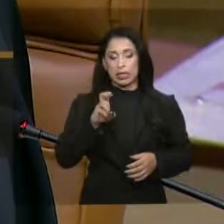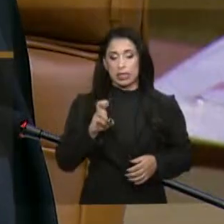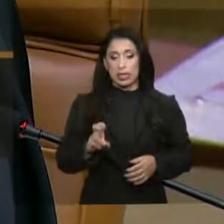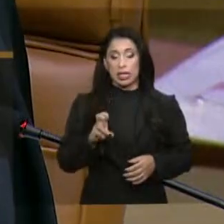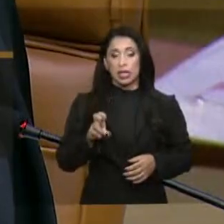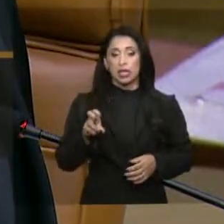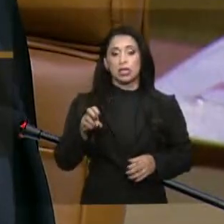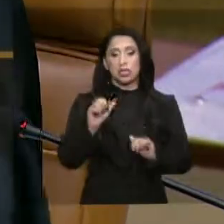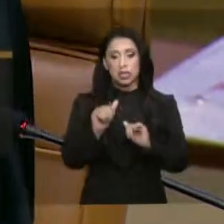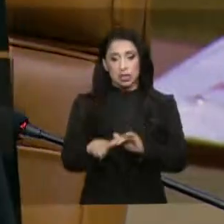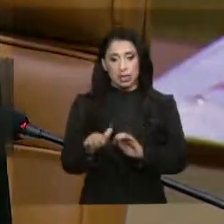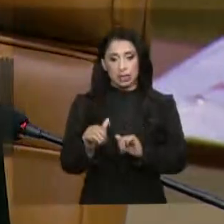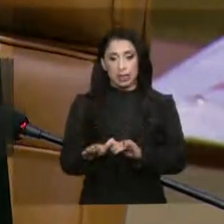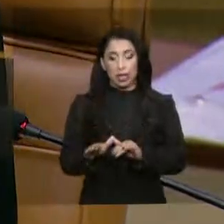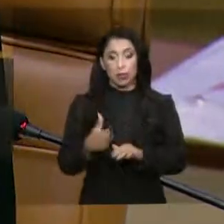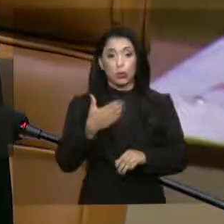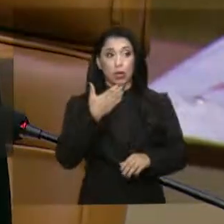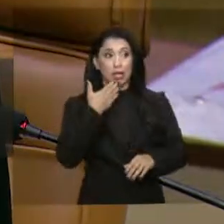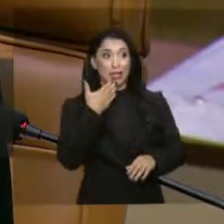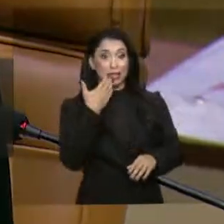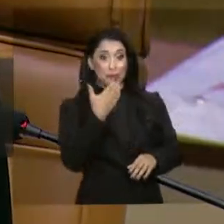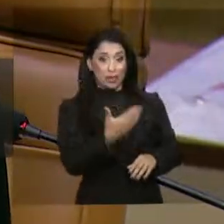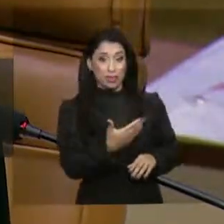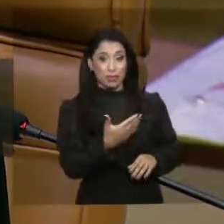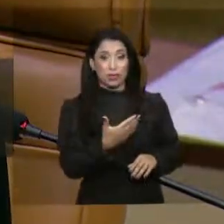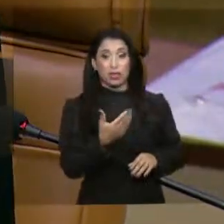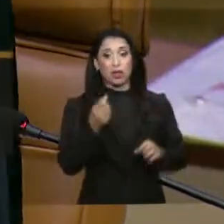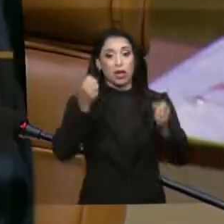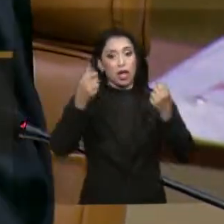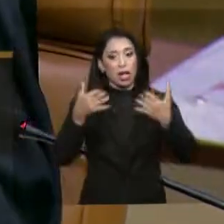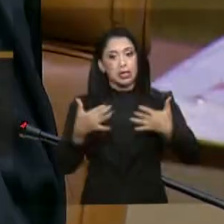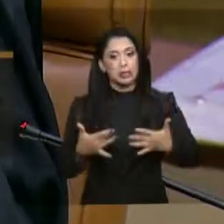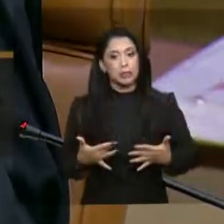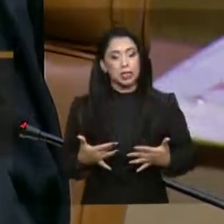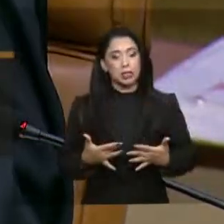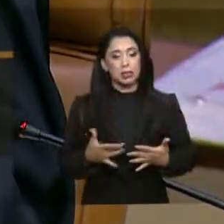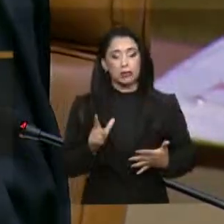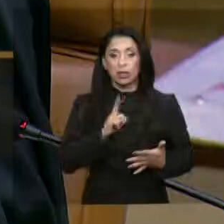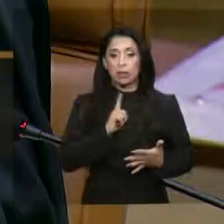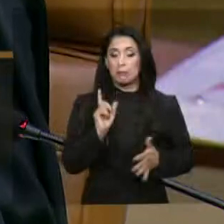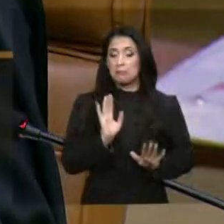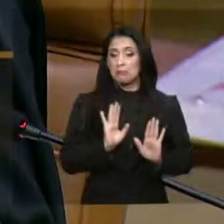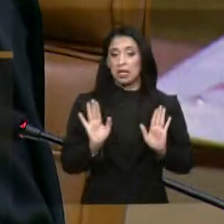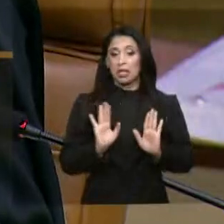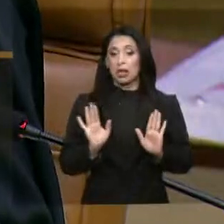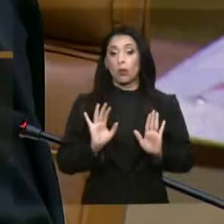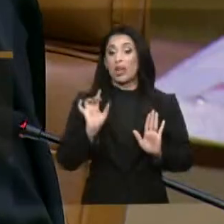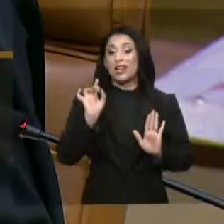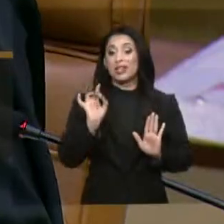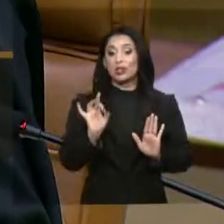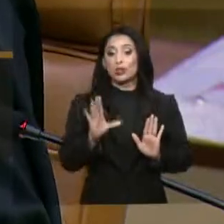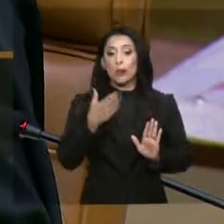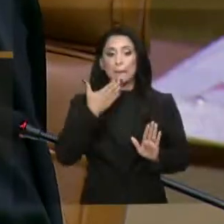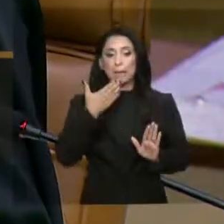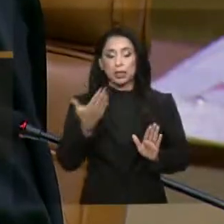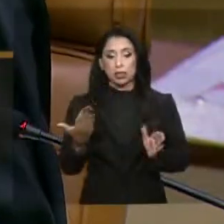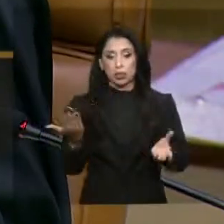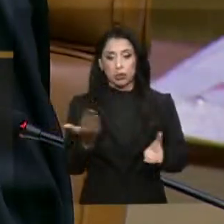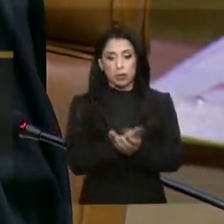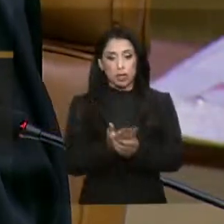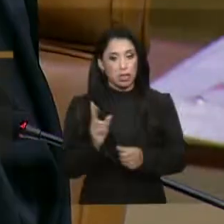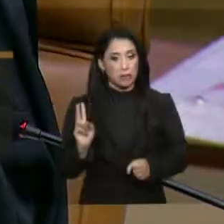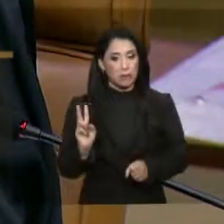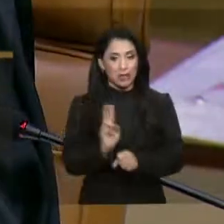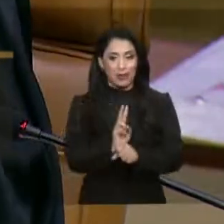petição seria a sua contestação. Mas, na verdade, aqui foi uma manifestação só sobre o pedido liminar que